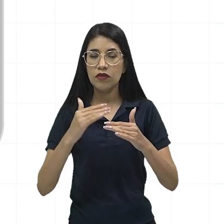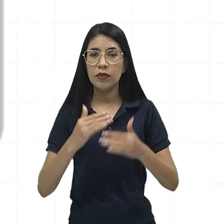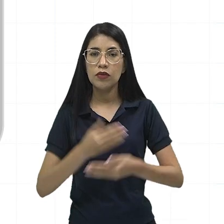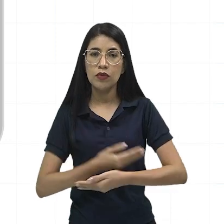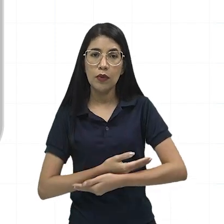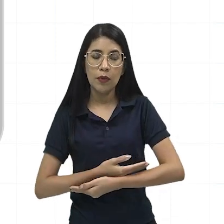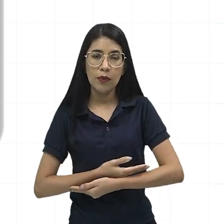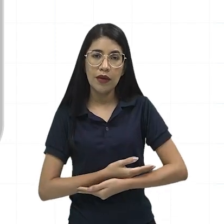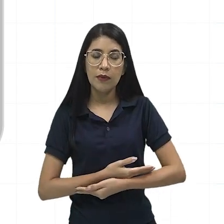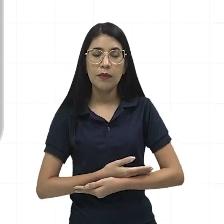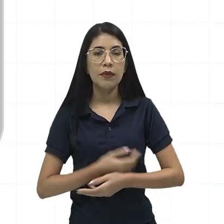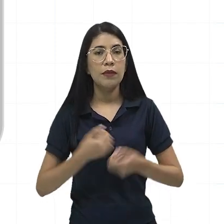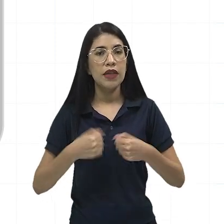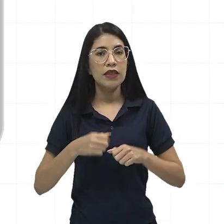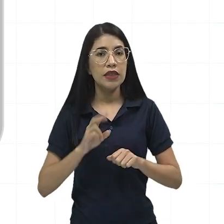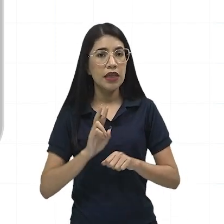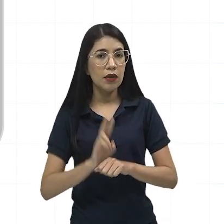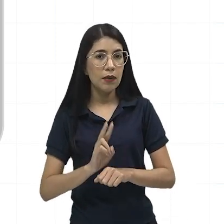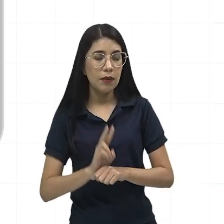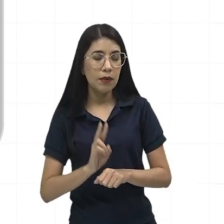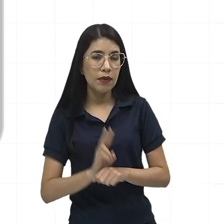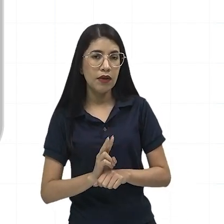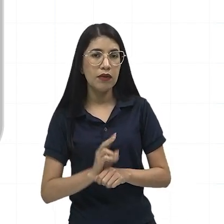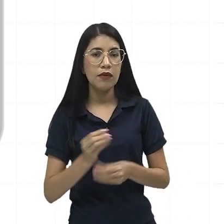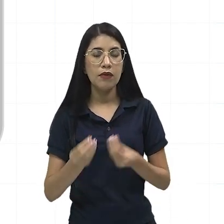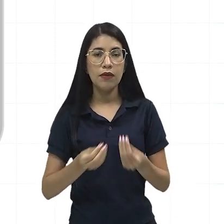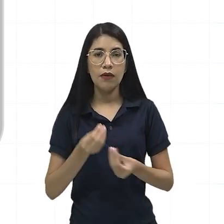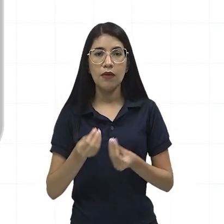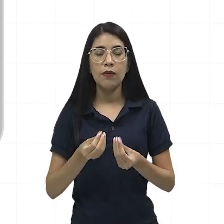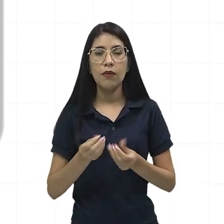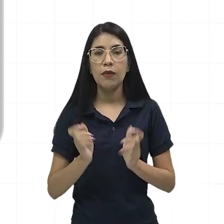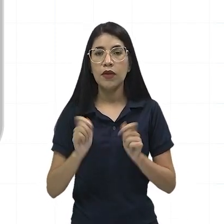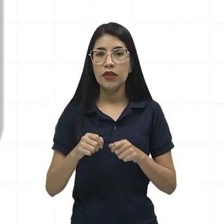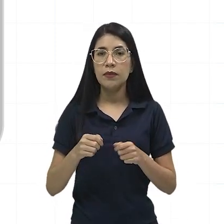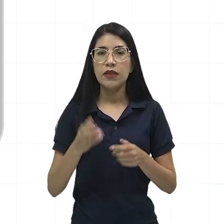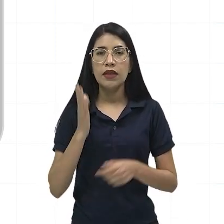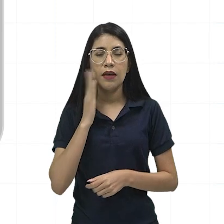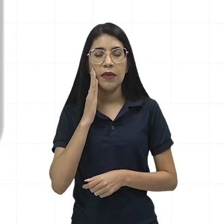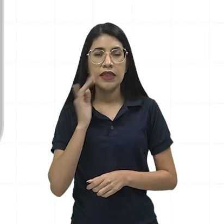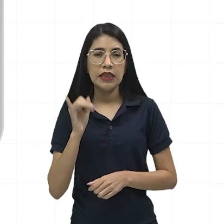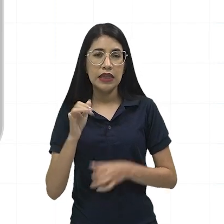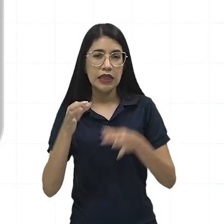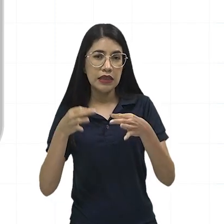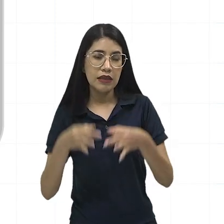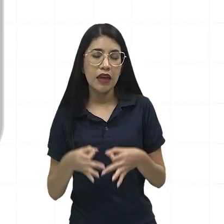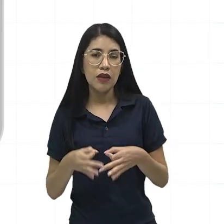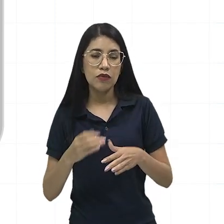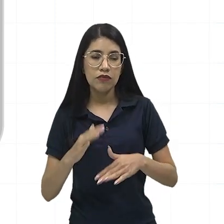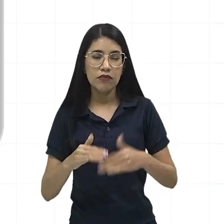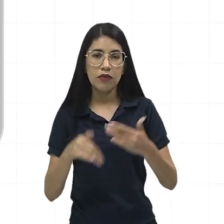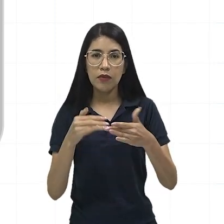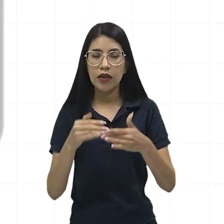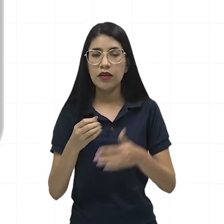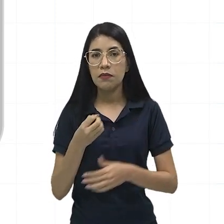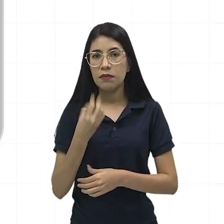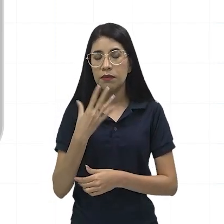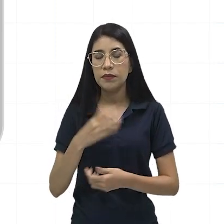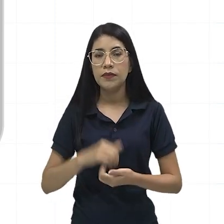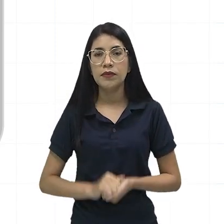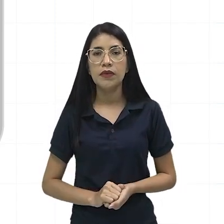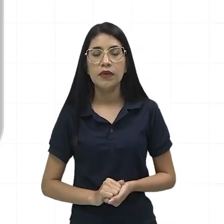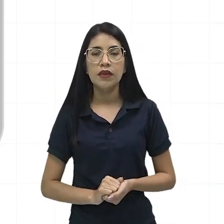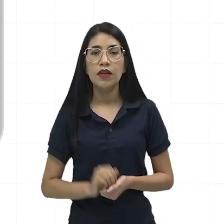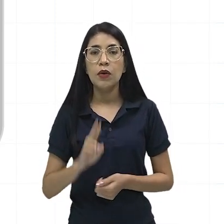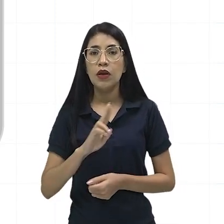indivíduo, ele deve ser monitorado para saber se esse desenvolvimento está ocorrendo da forma correta, tá? Então, isso